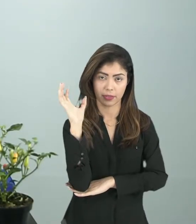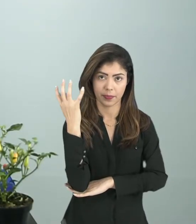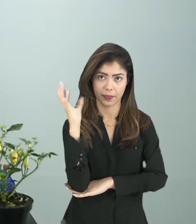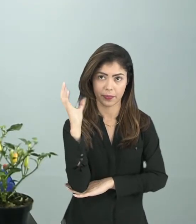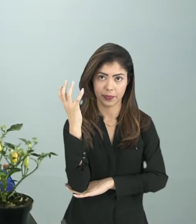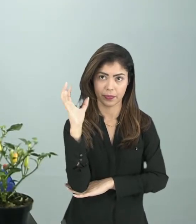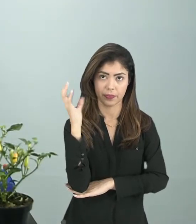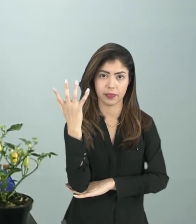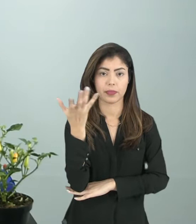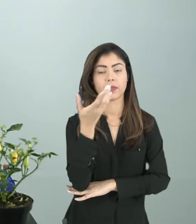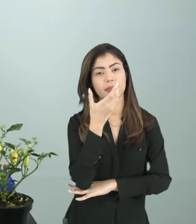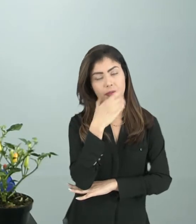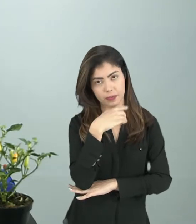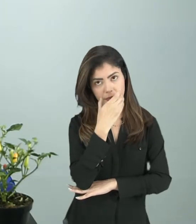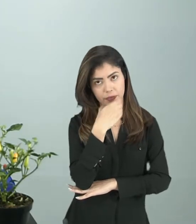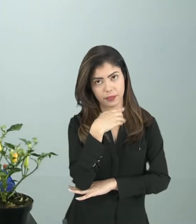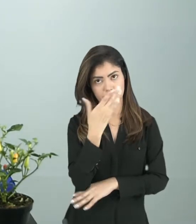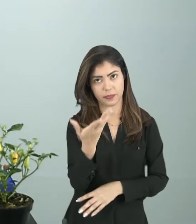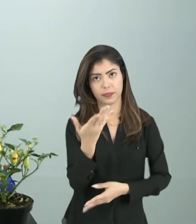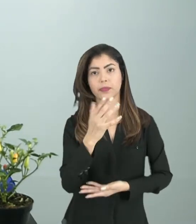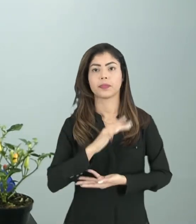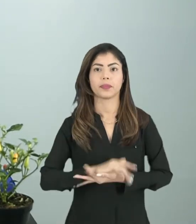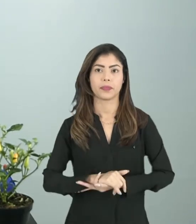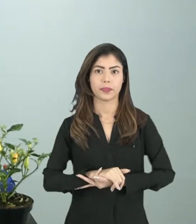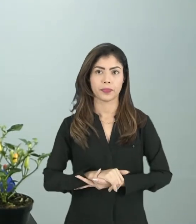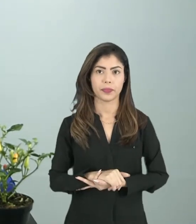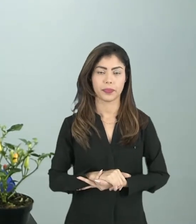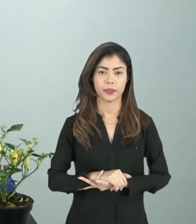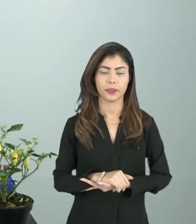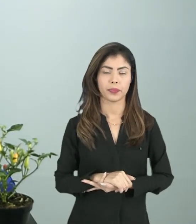plantas frutíferas, né?